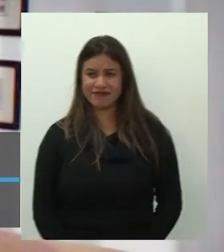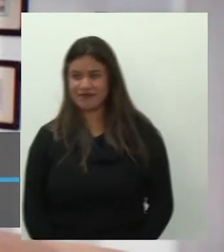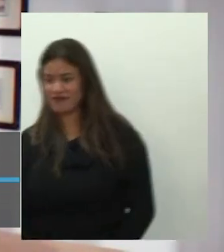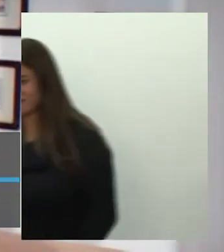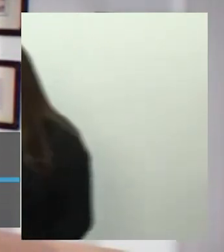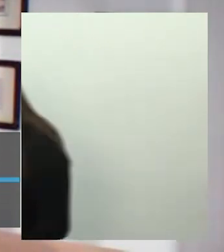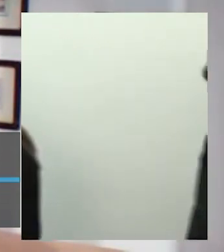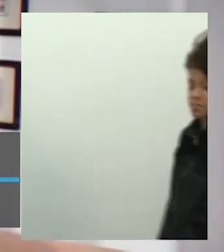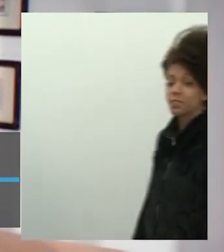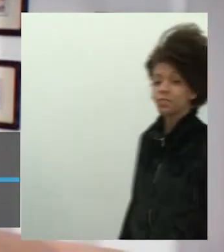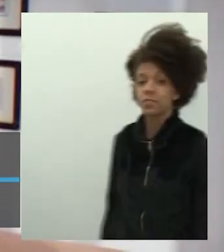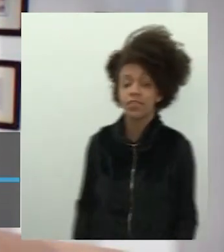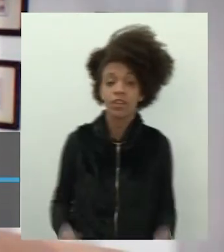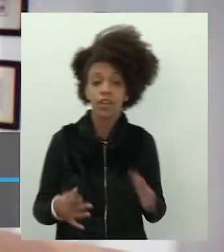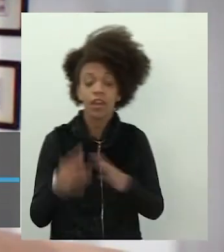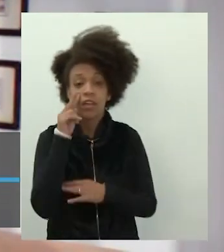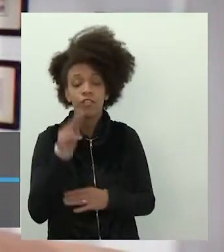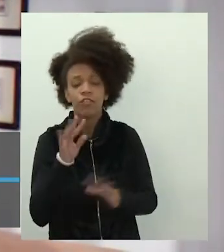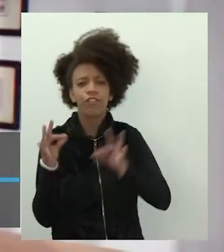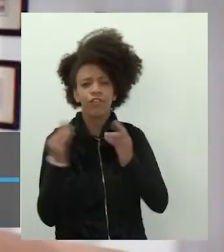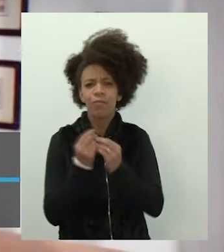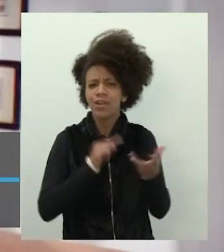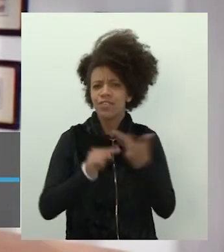vê muitas famílias